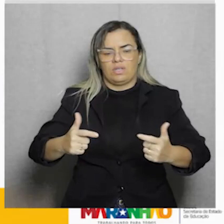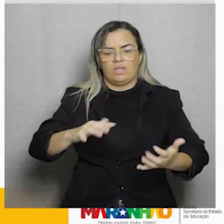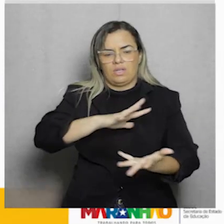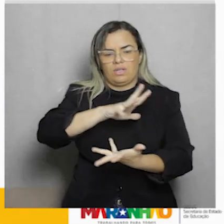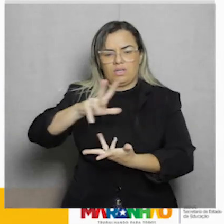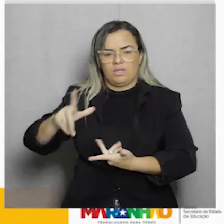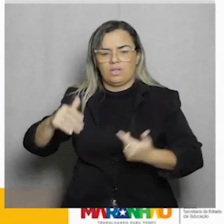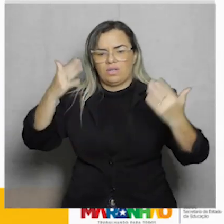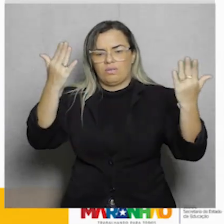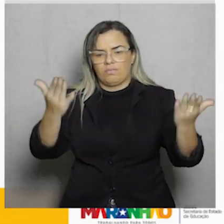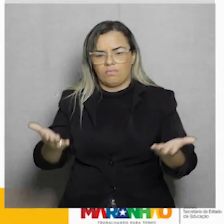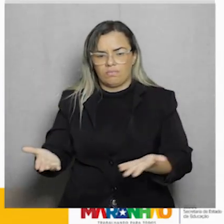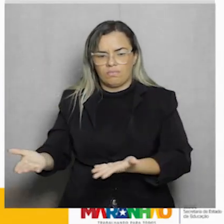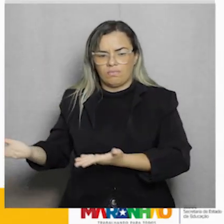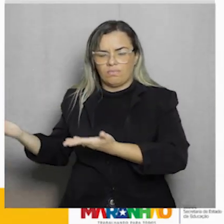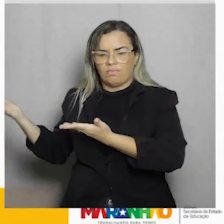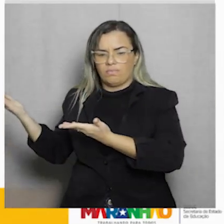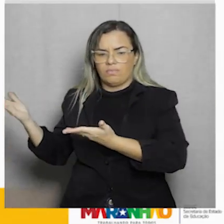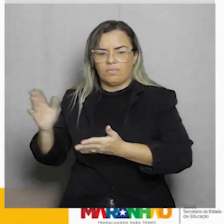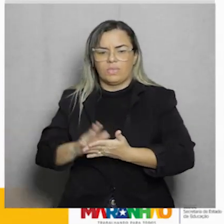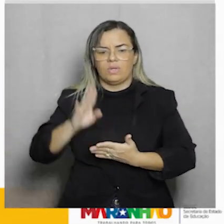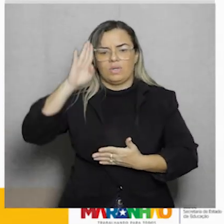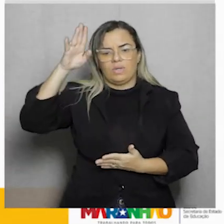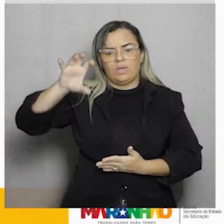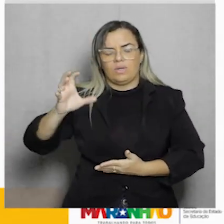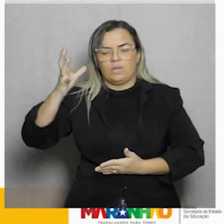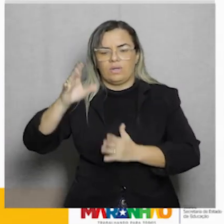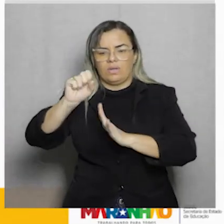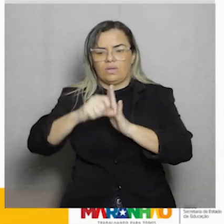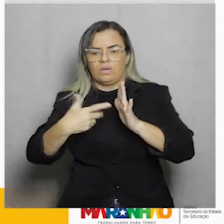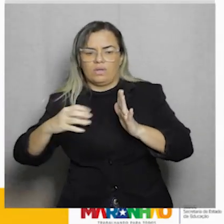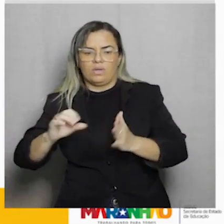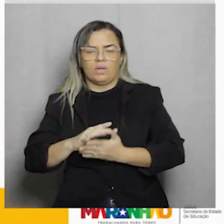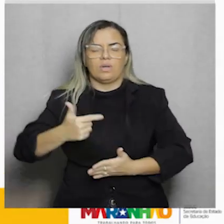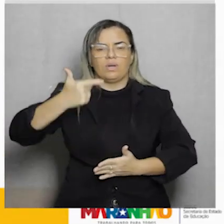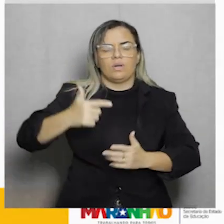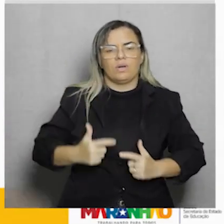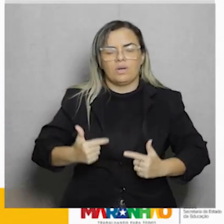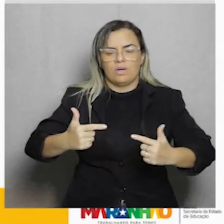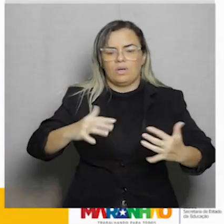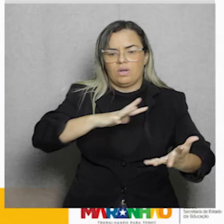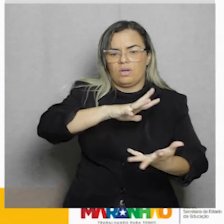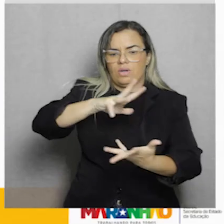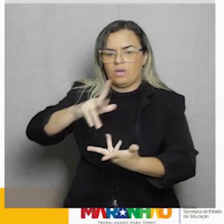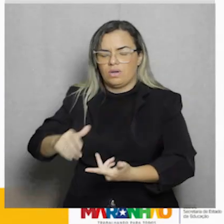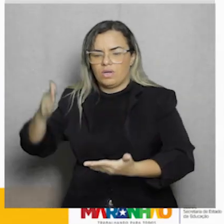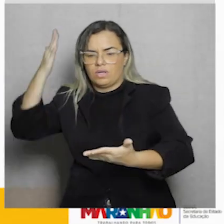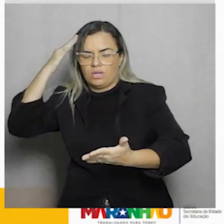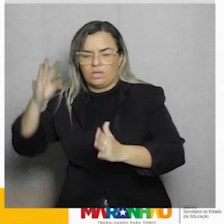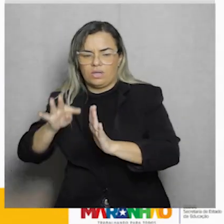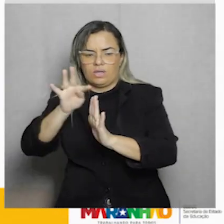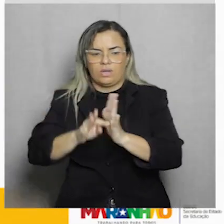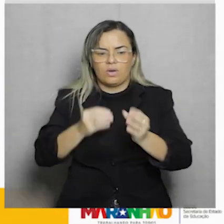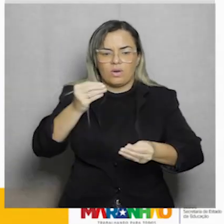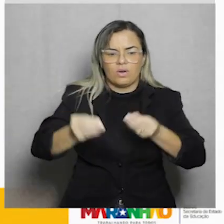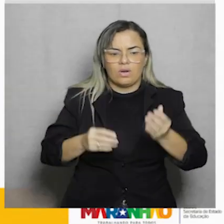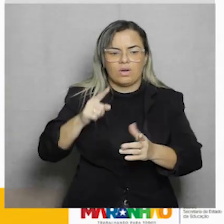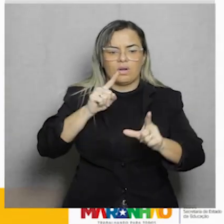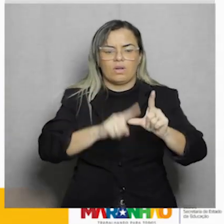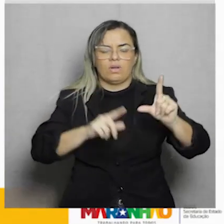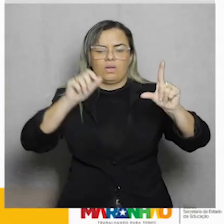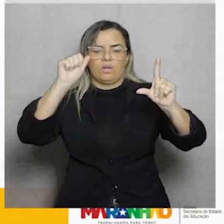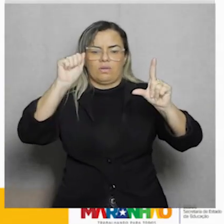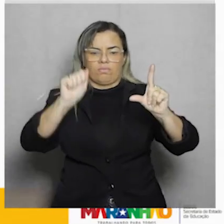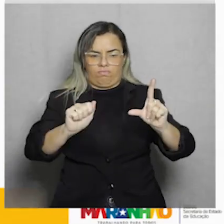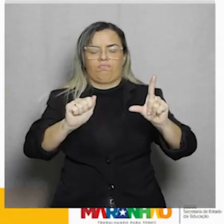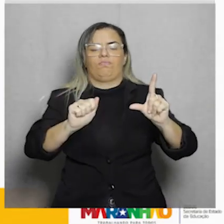acontecimentos do século XX, a Segunda Guerra Mundial, foi interpretada no texto como uma aula de geografia. Por quê? Resposta letra A.